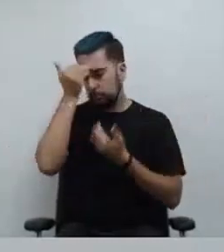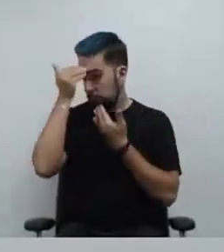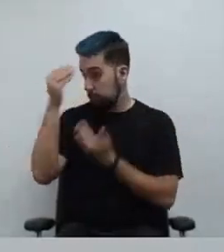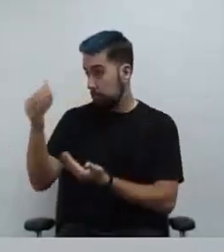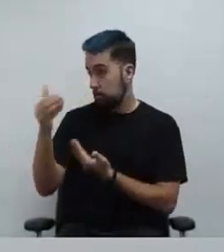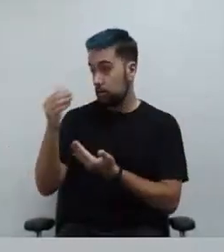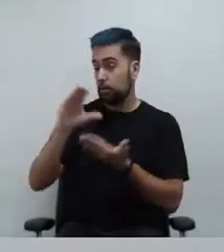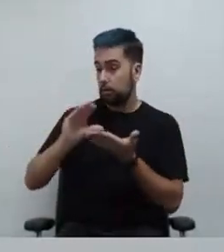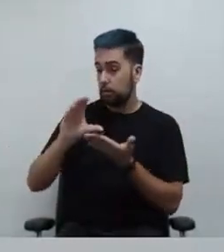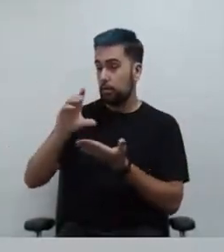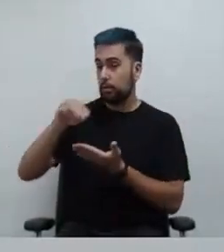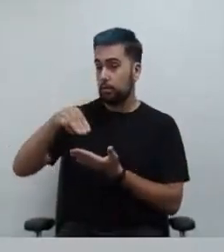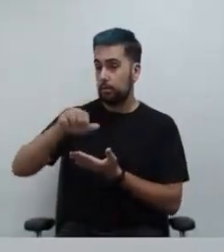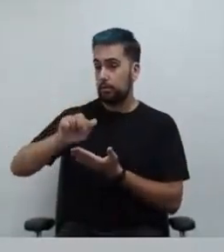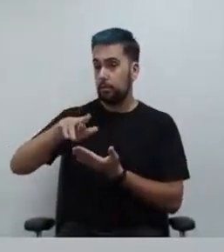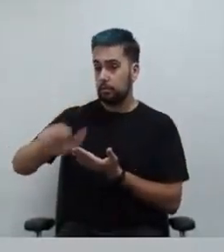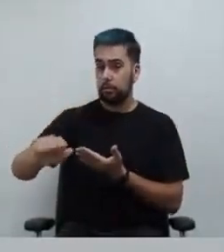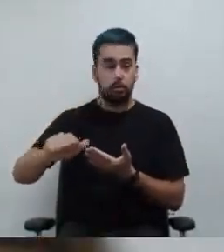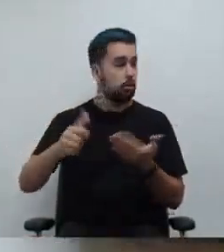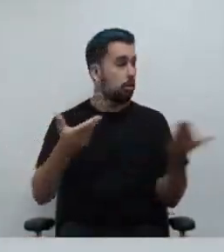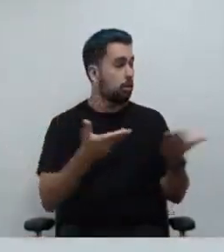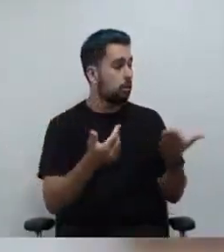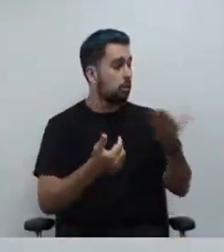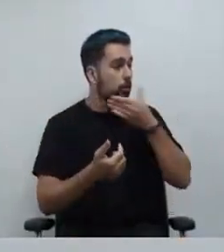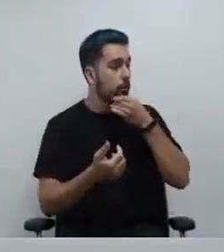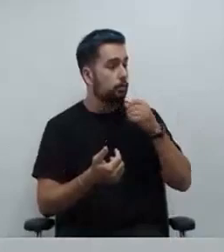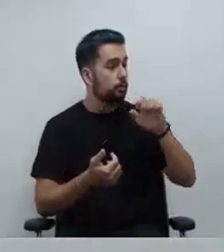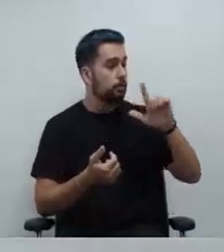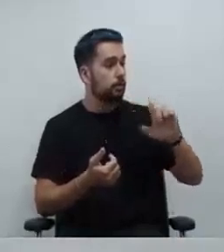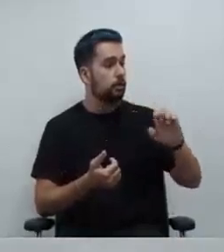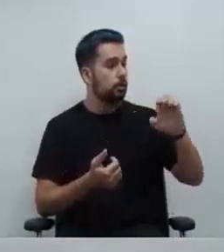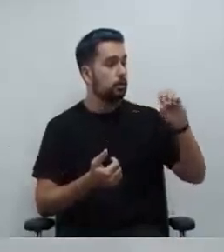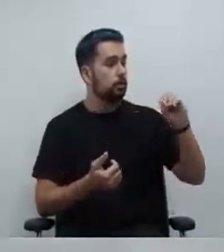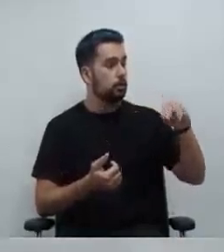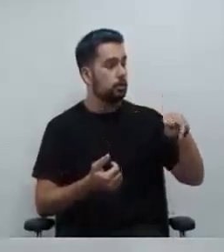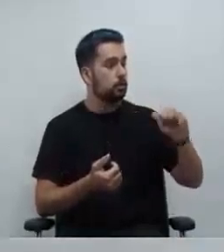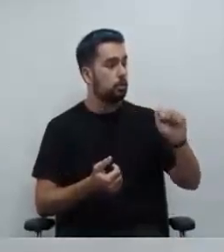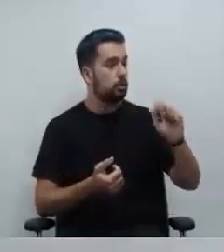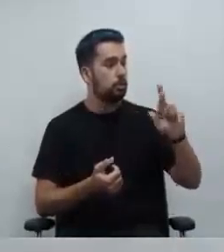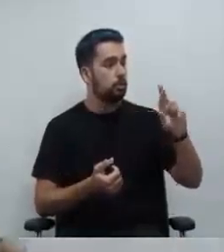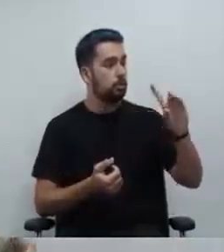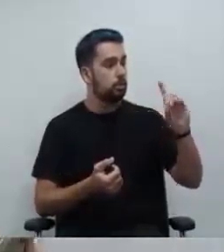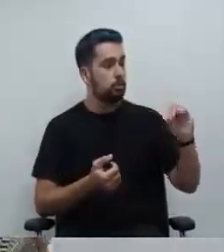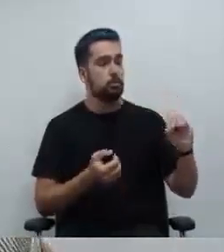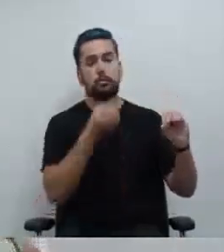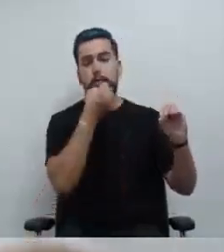Amara. Conselheiro Leonardo Scofano, bom dia, bem-vindo com a palavra.